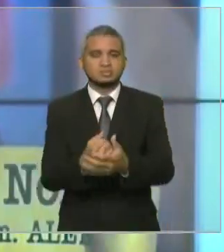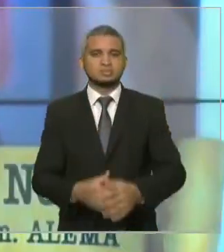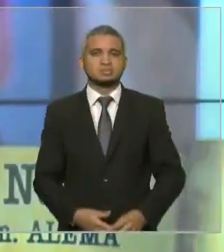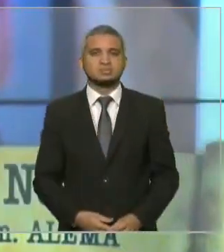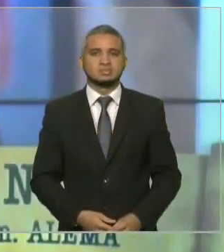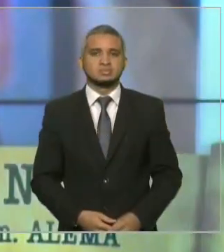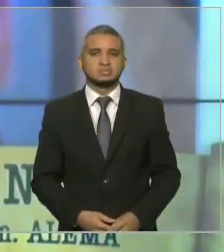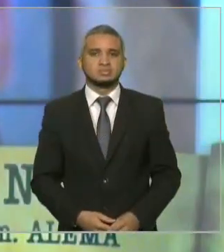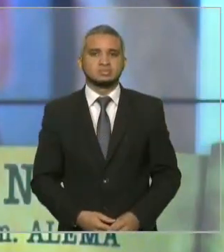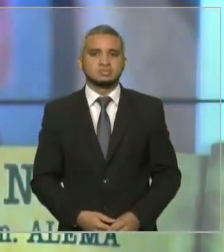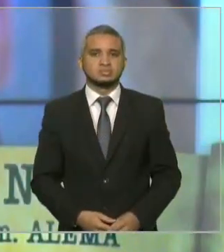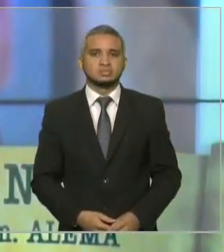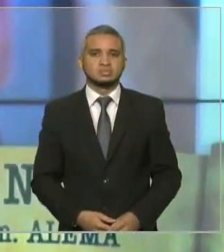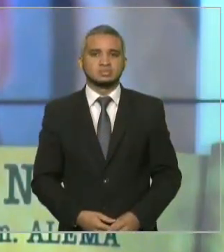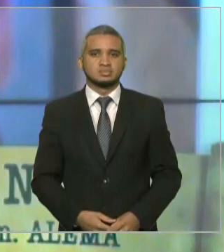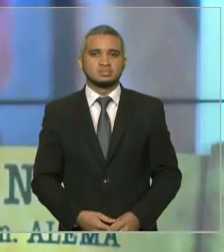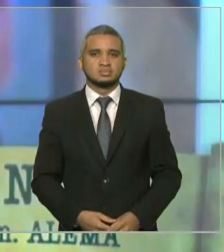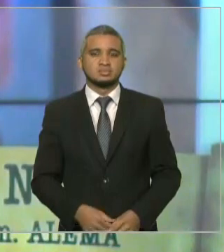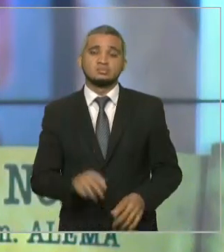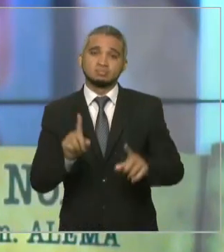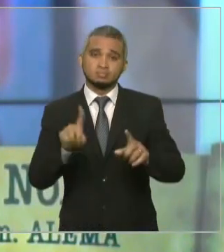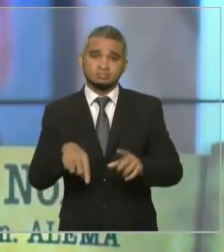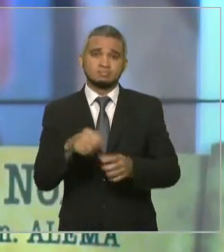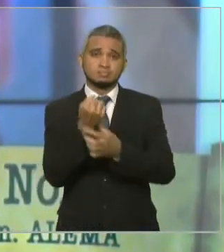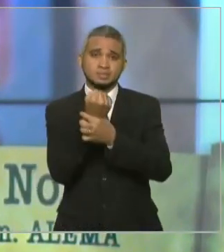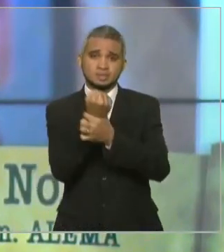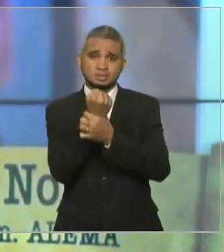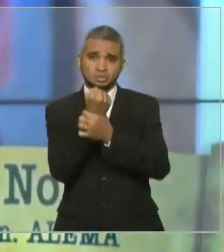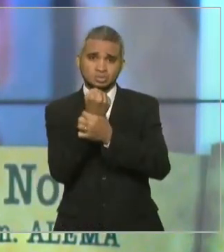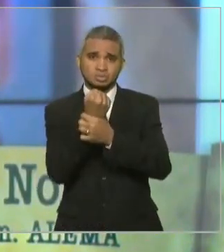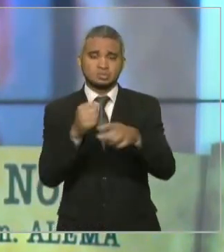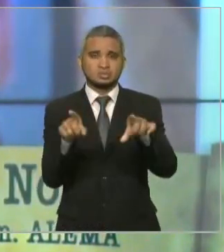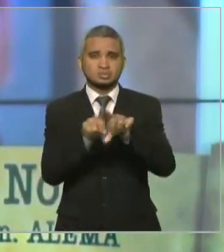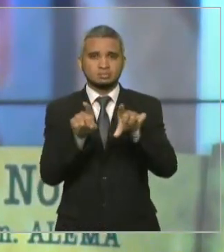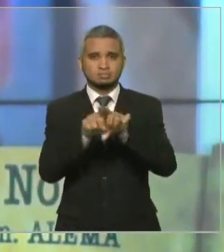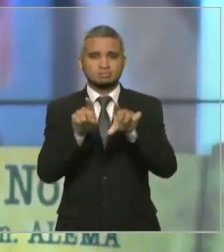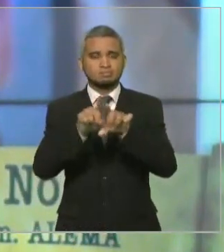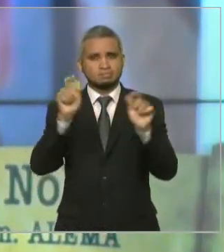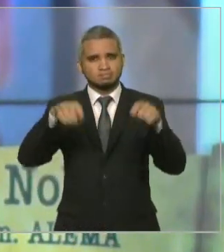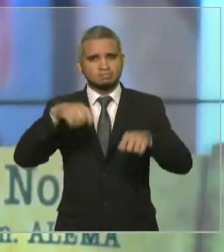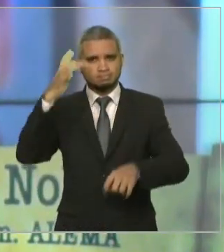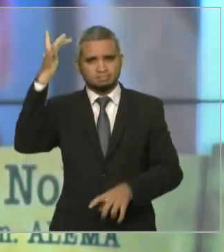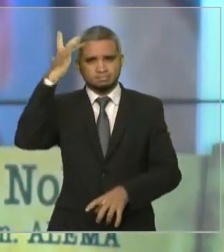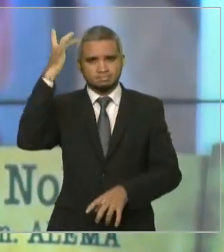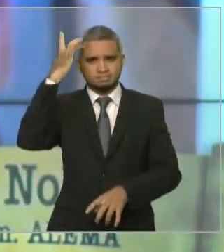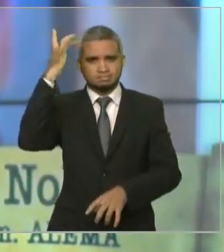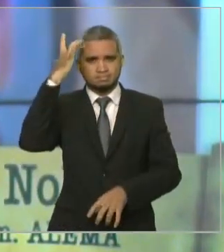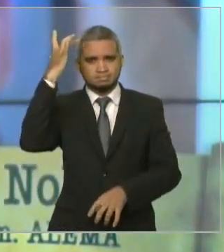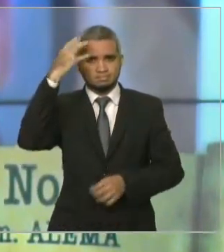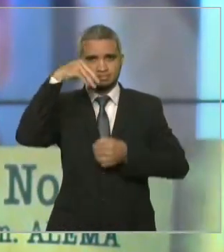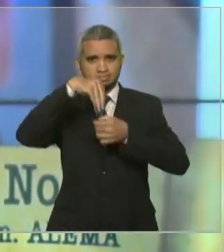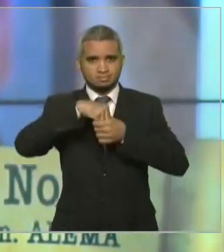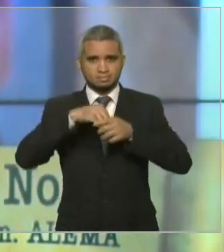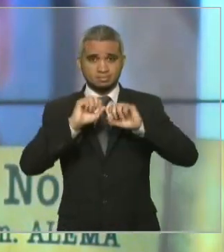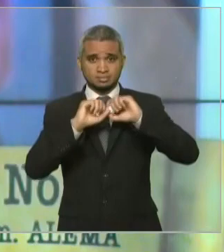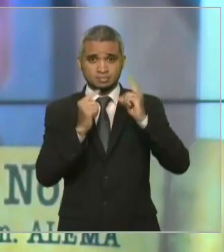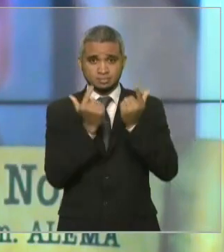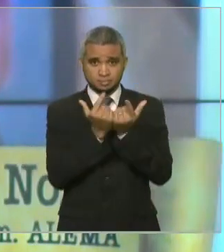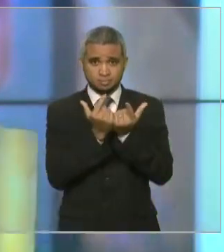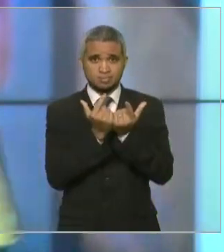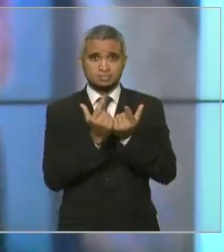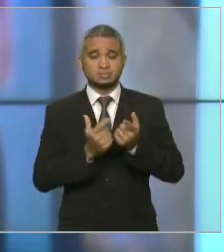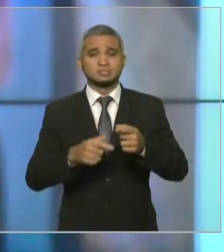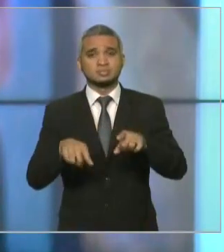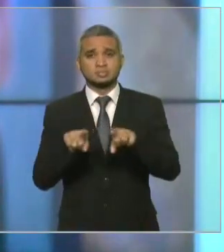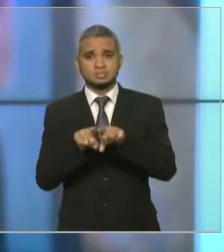Então, é algo que dá segurança e dá eficiência ao funcionamento interno da casa. O outro aspecto